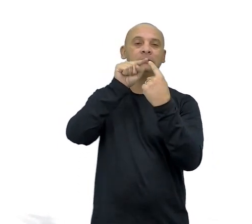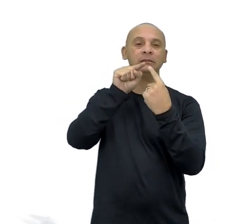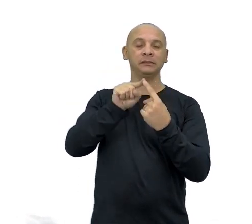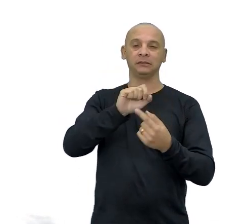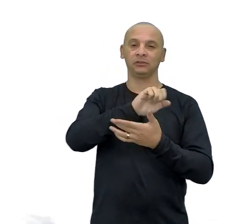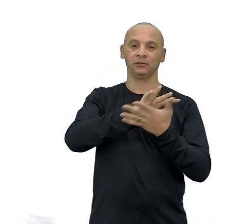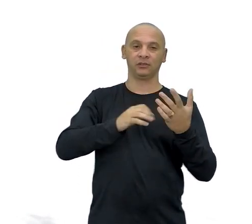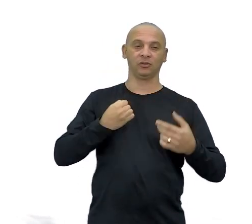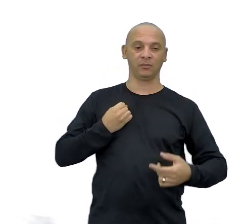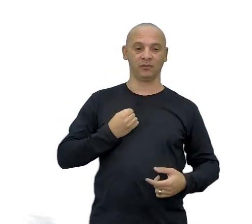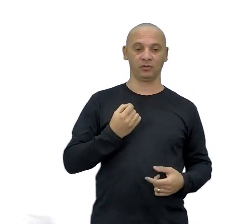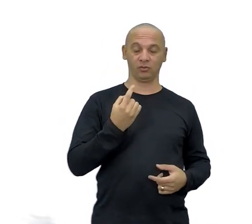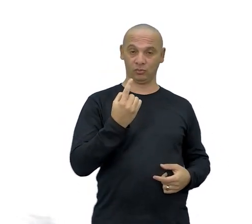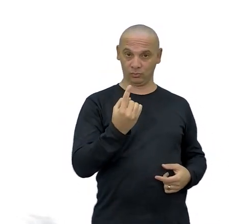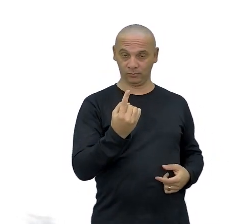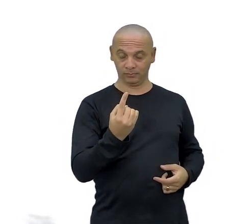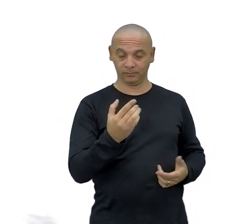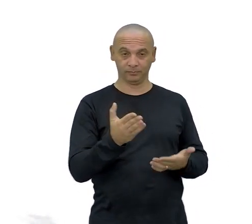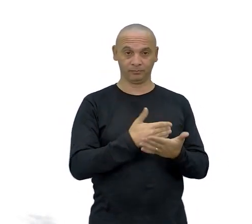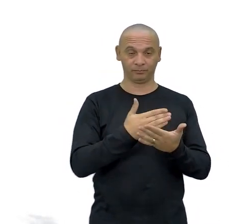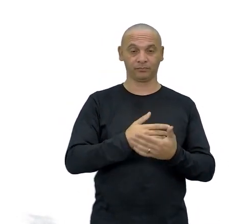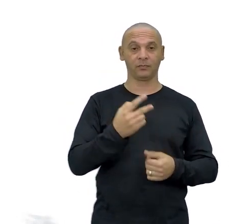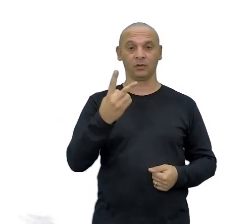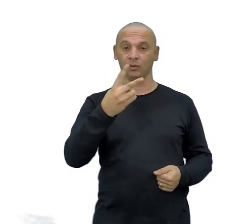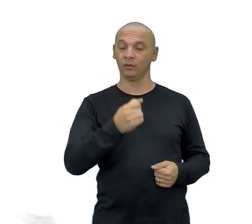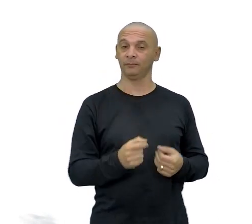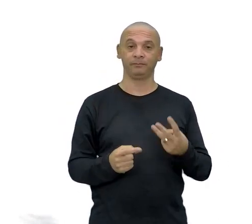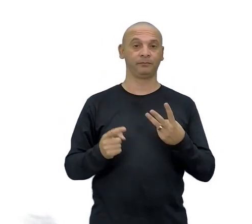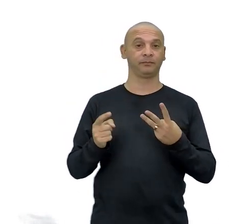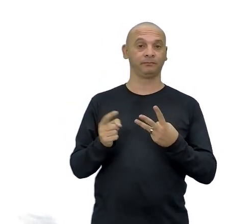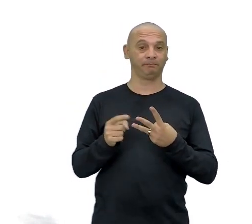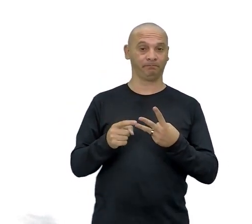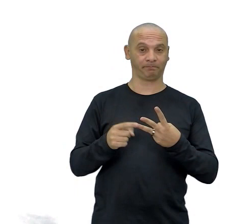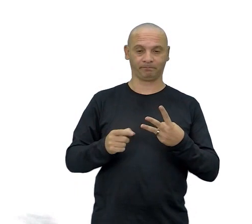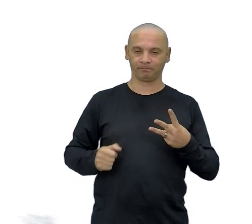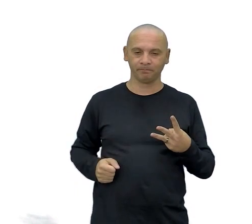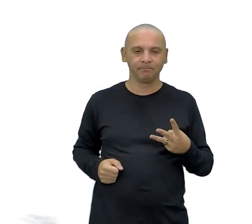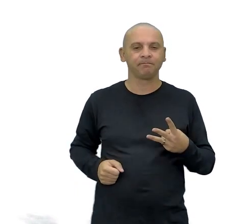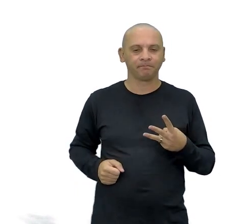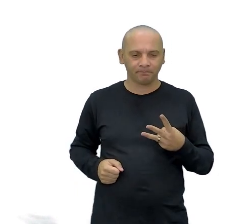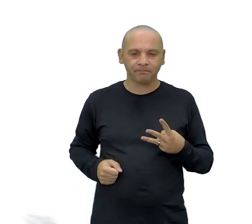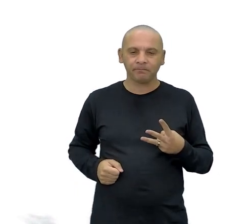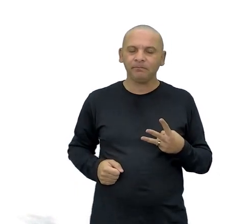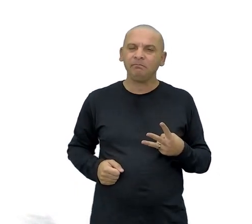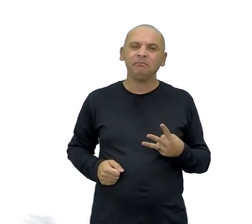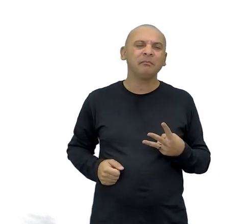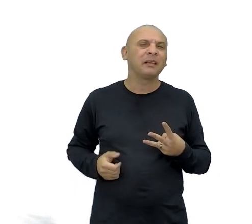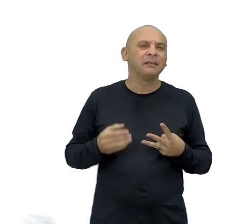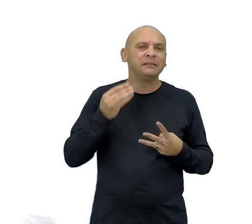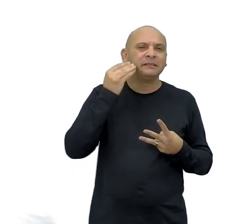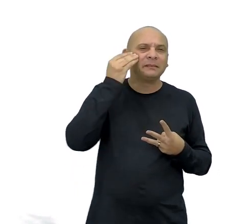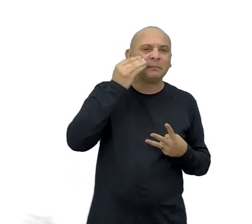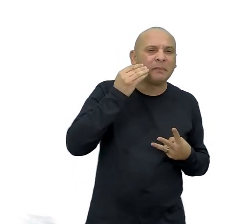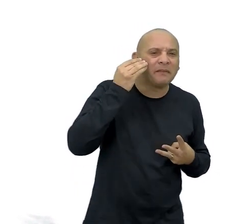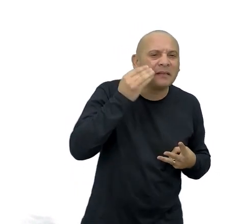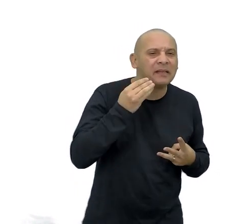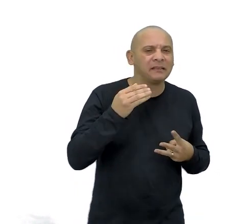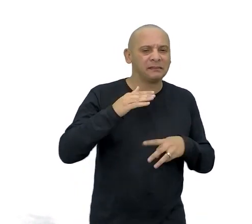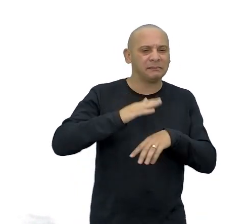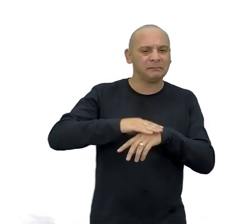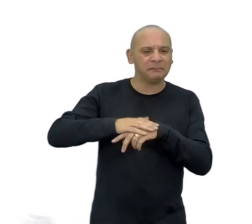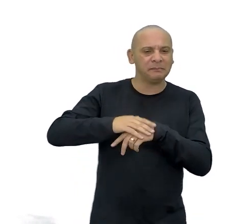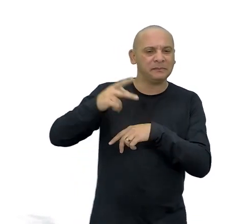de atividade 1, volume 2. E no terceiro momento, vamos analisar possibilidades de uso